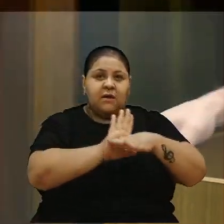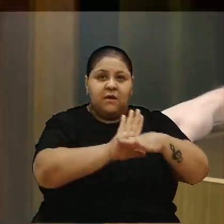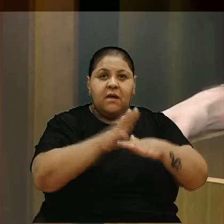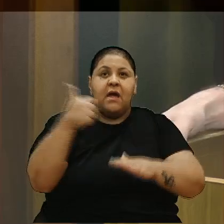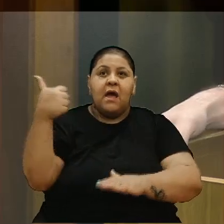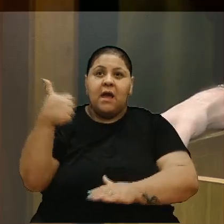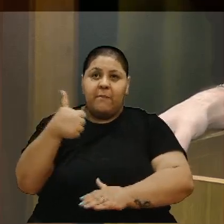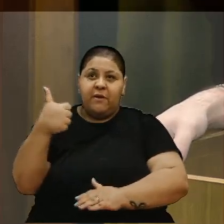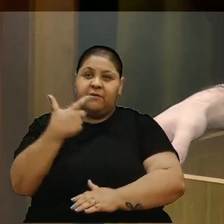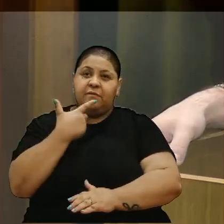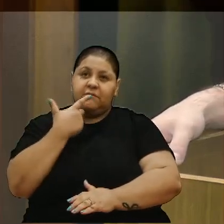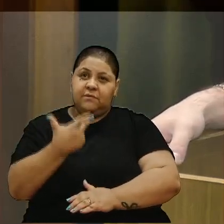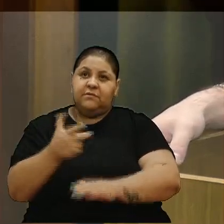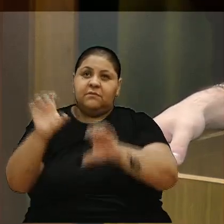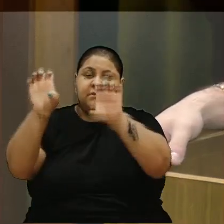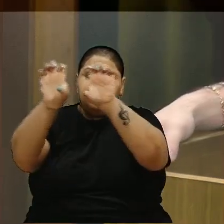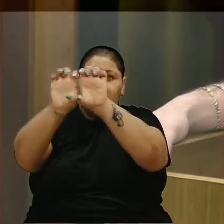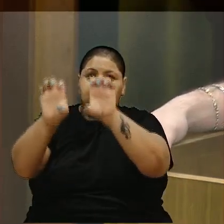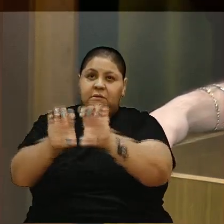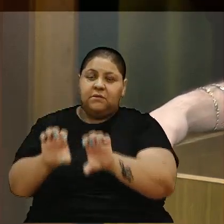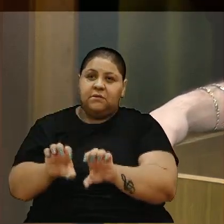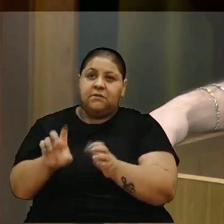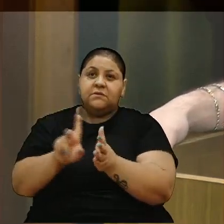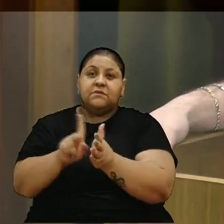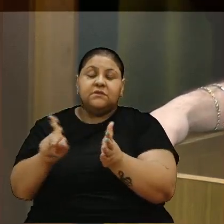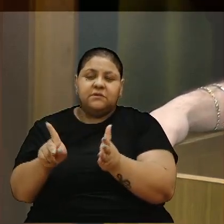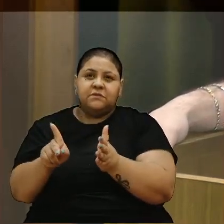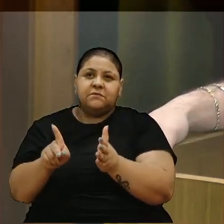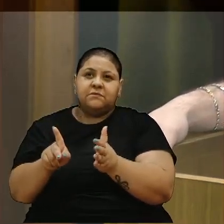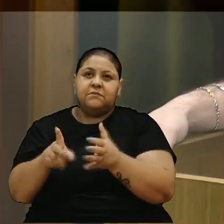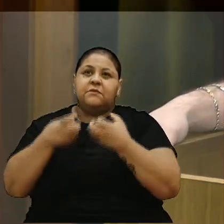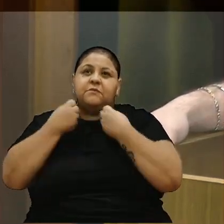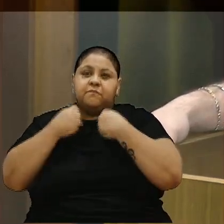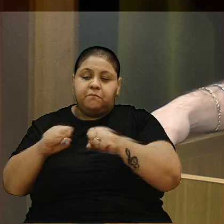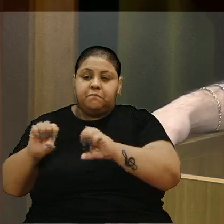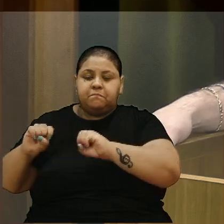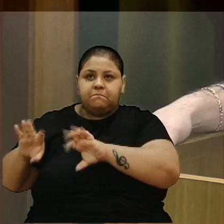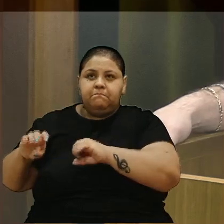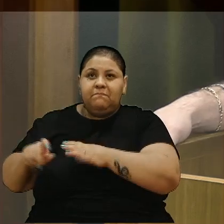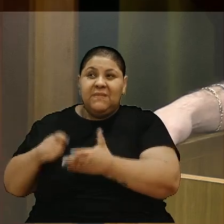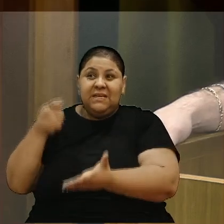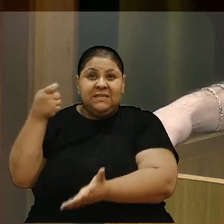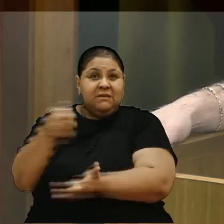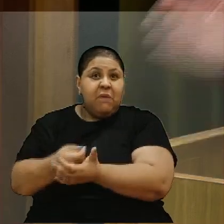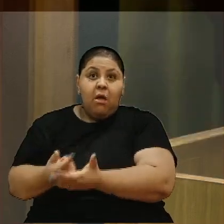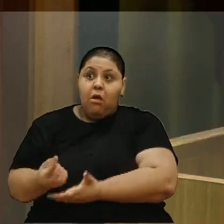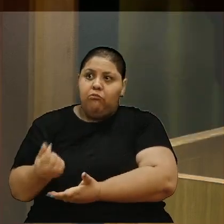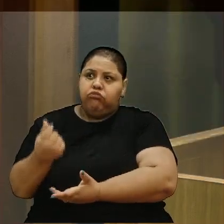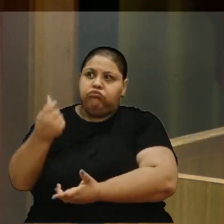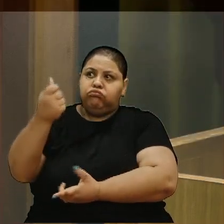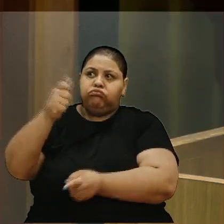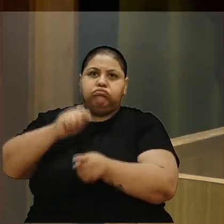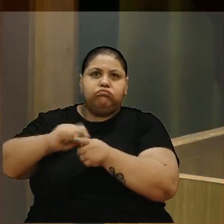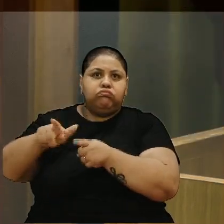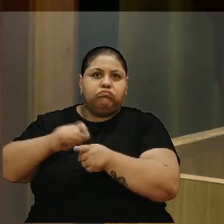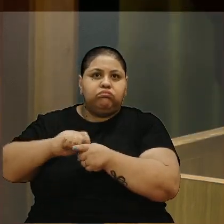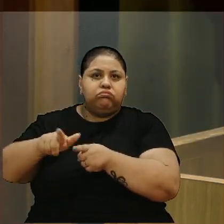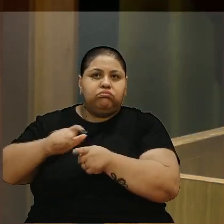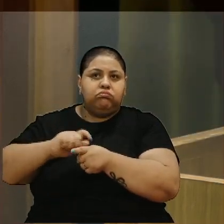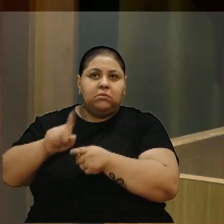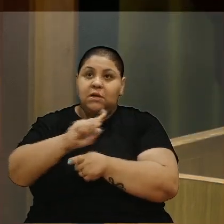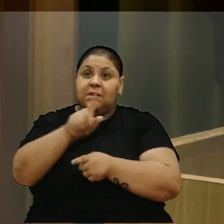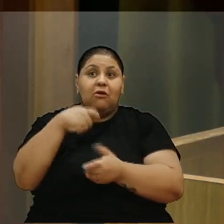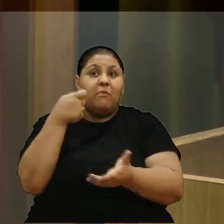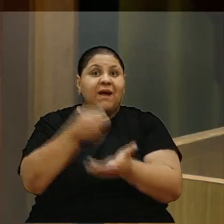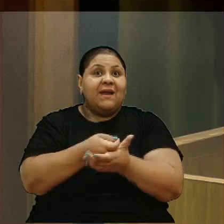sendo comentada é a estrutura da própria Secretaria da Educação, onde que se paga uma fortuna de aluguel e passaria a não se pagar